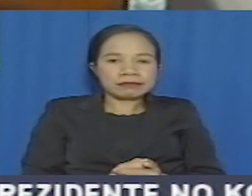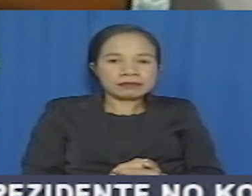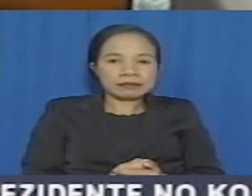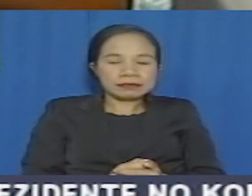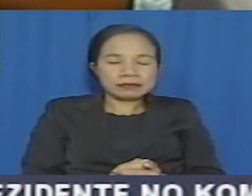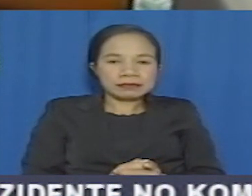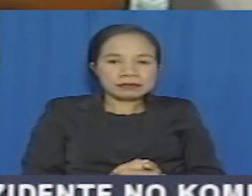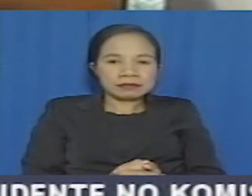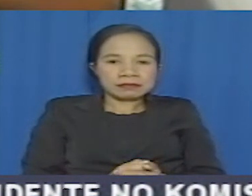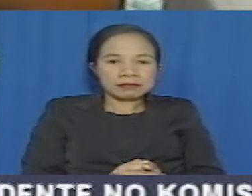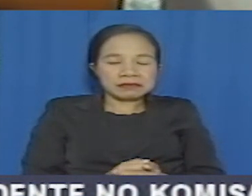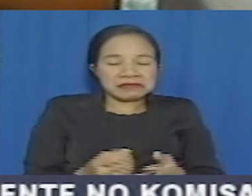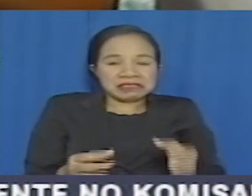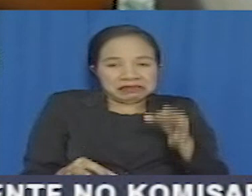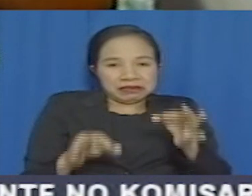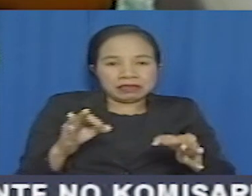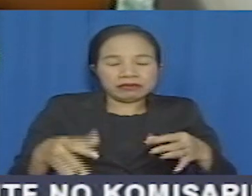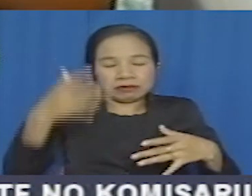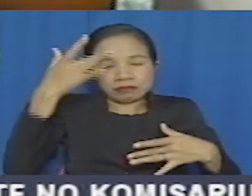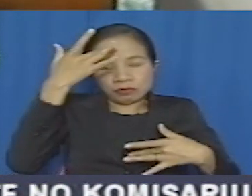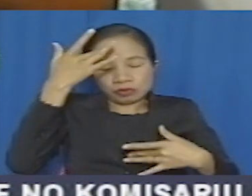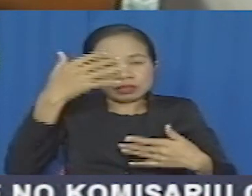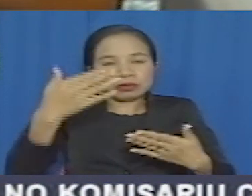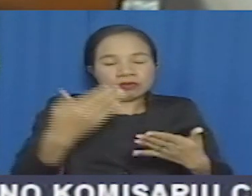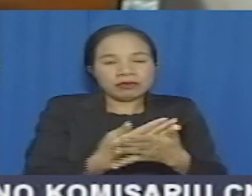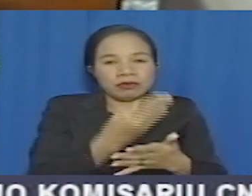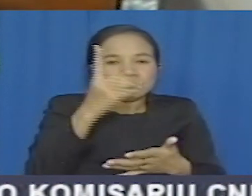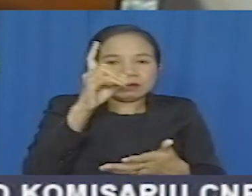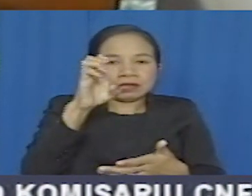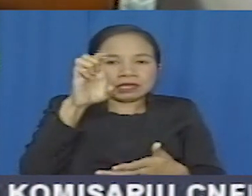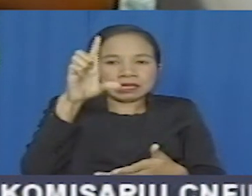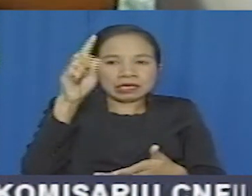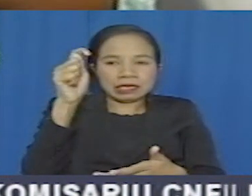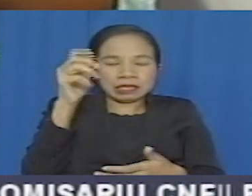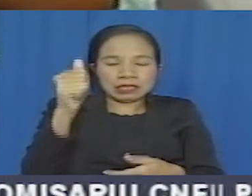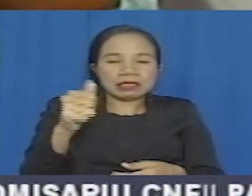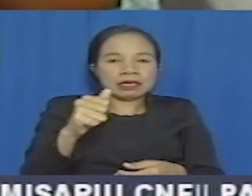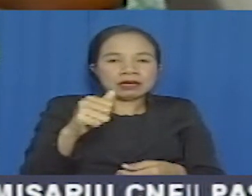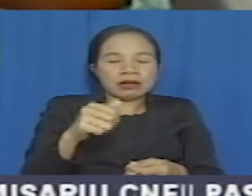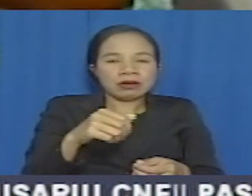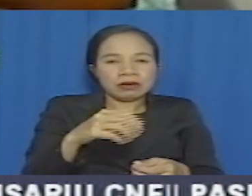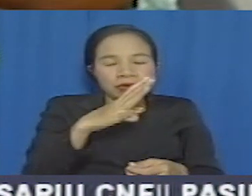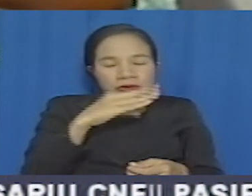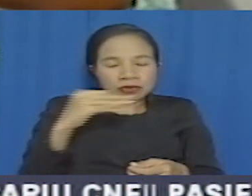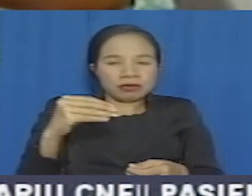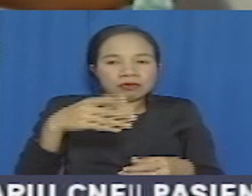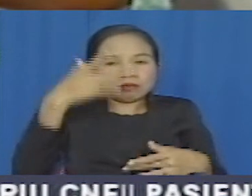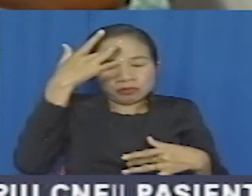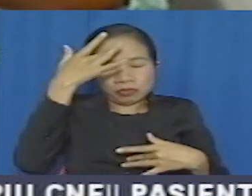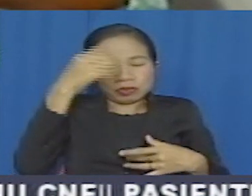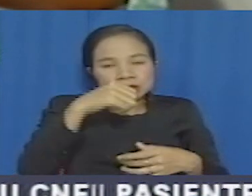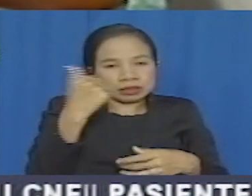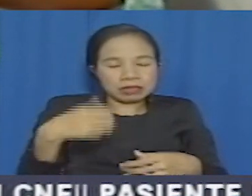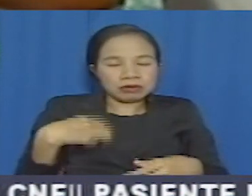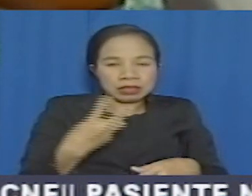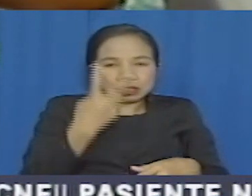minha delta ou variante selo, ita pele hare pontus ida,